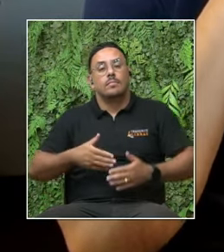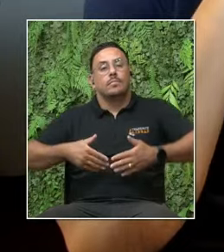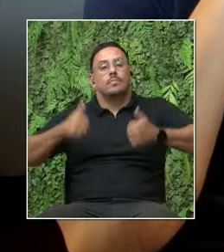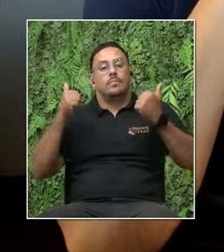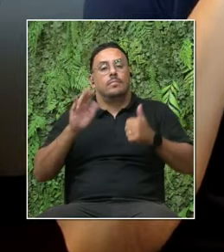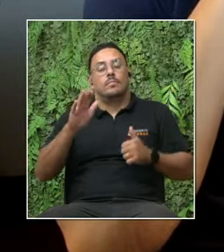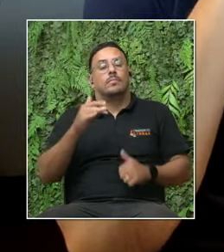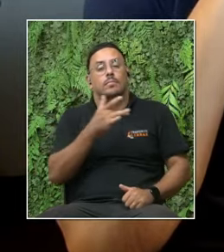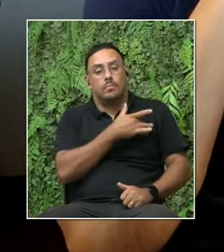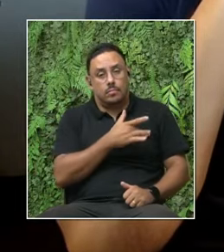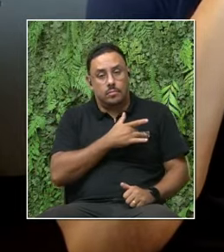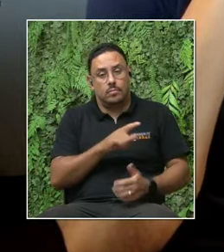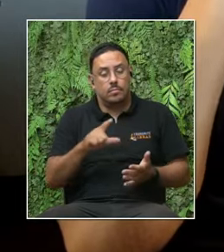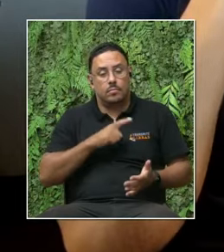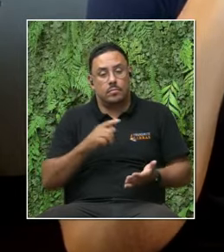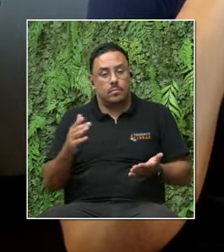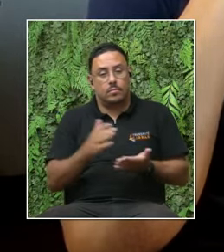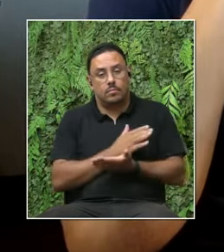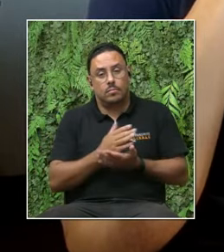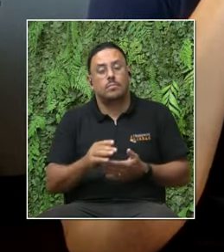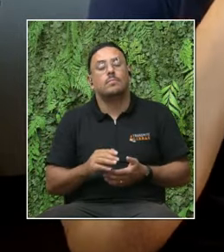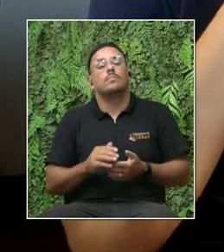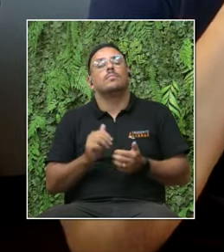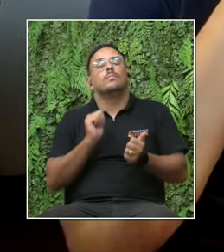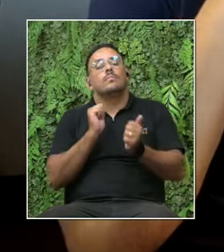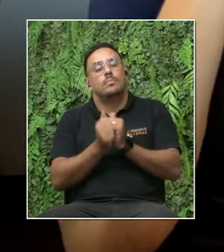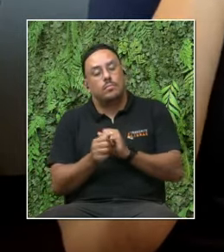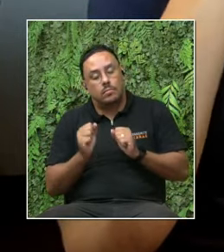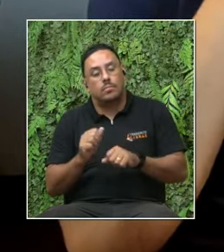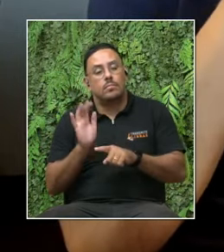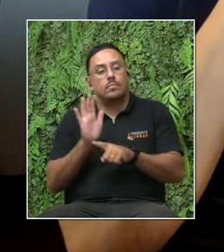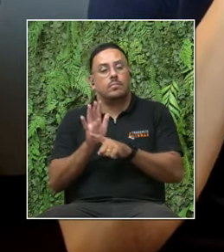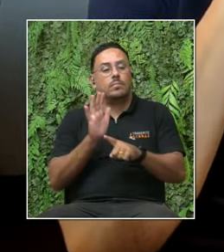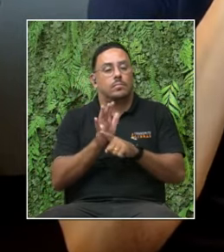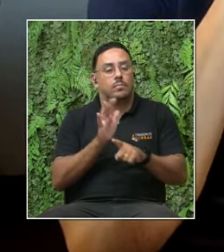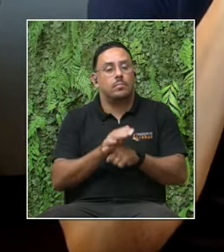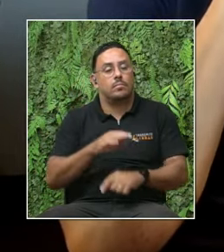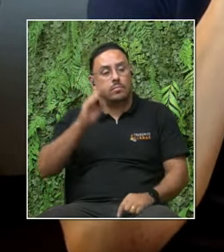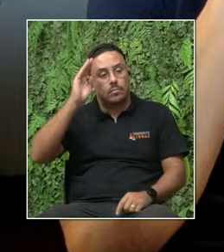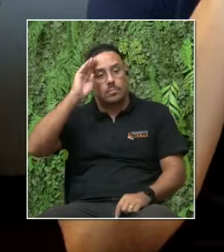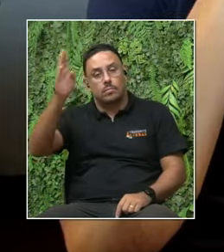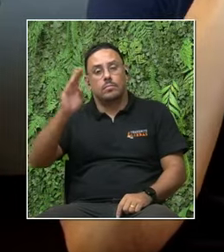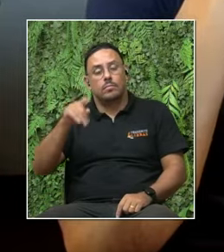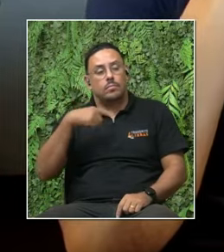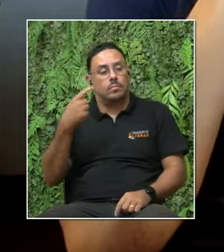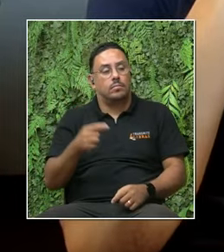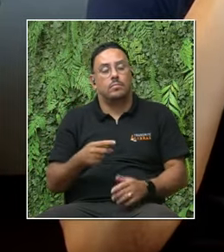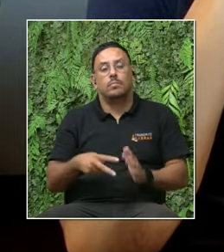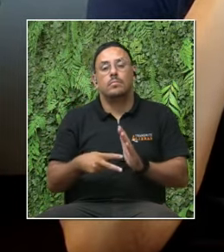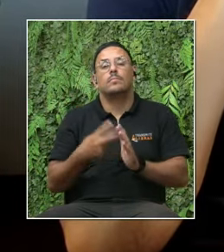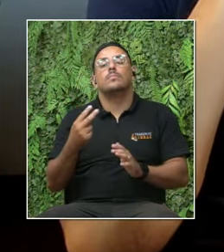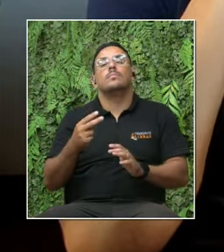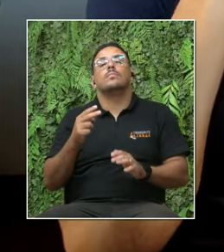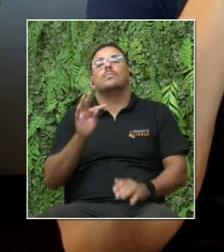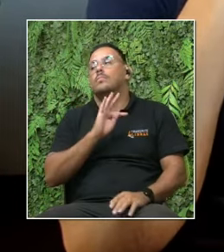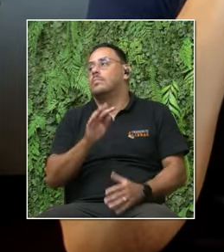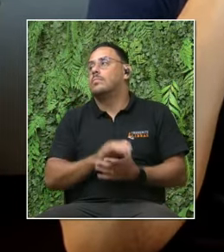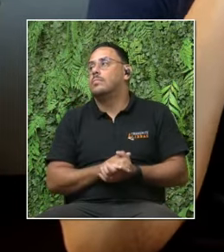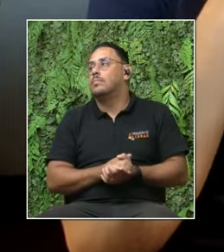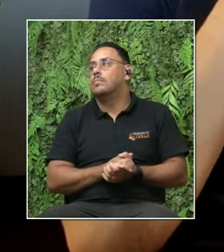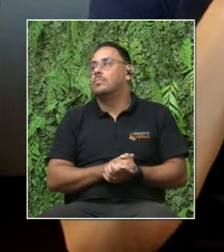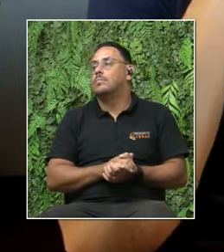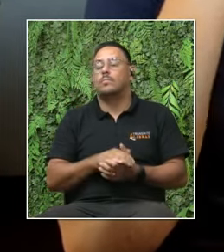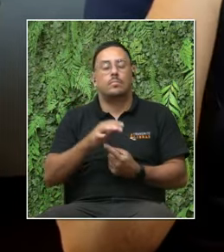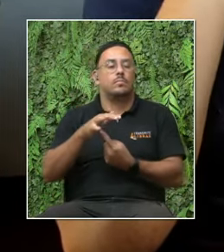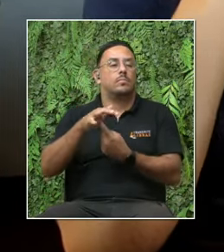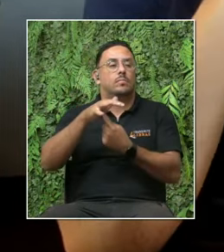mas o Cruzeiro também tem alguns jogadores que podem ajudar muito principalmente no segundo tempo helic 98 ali em